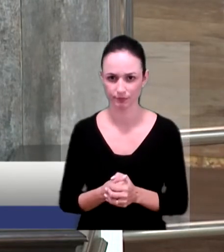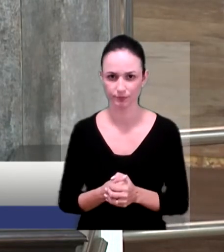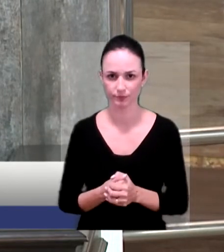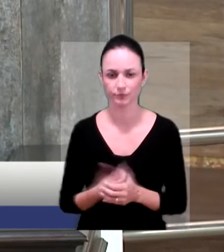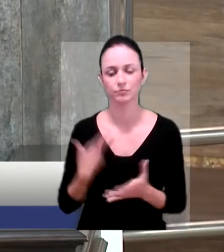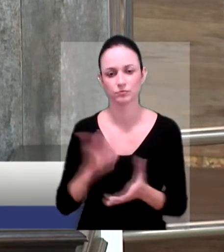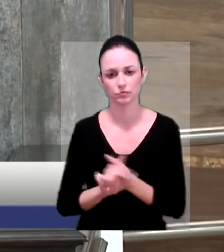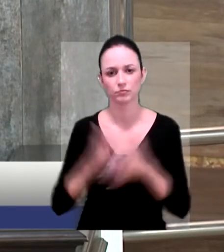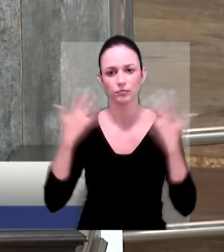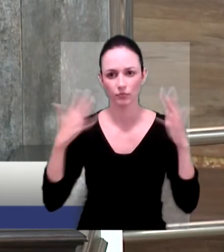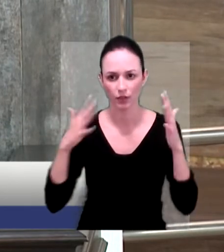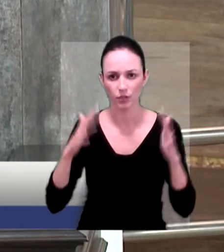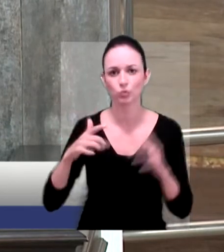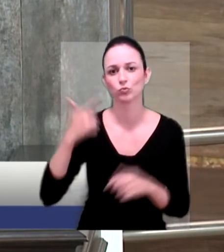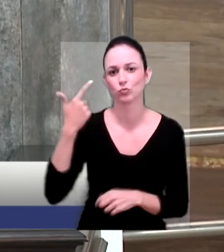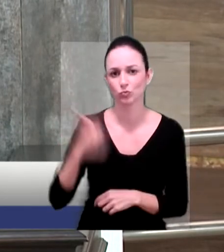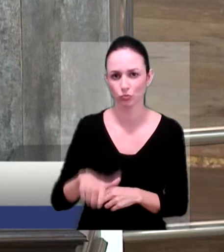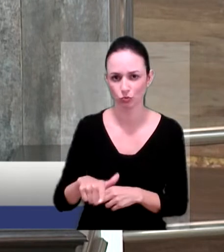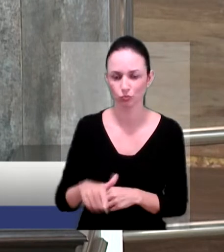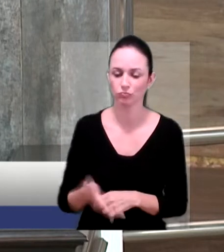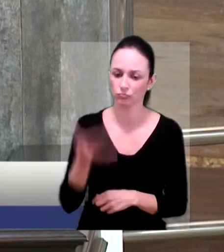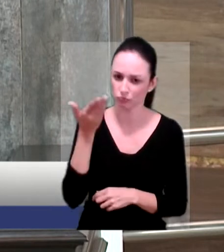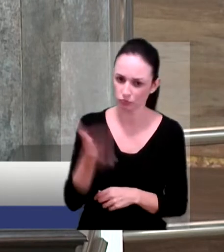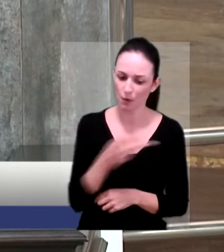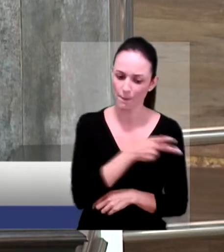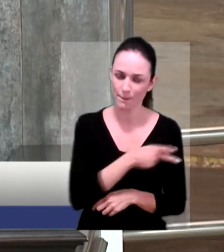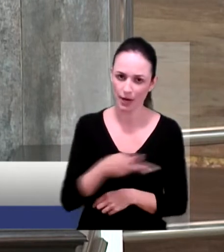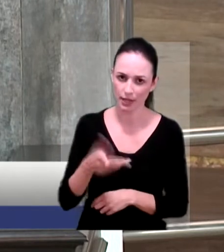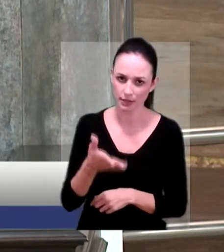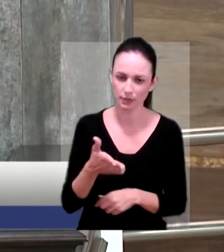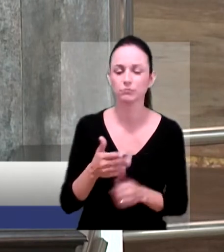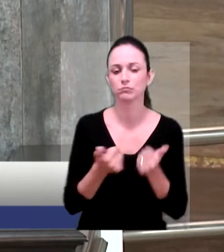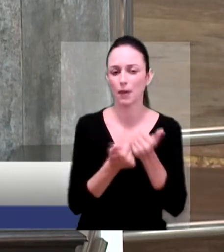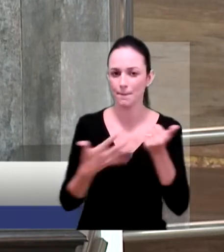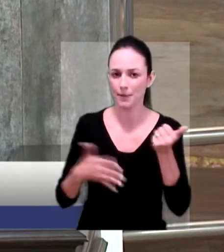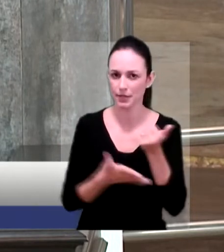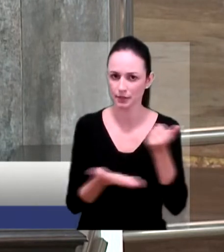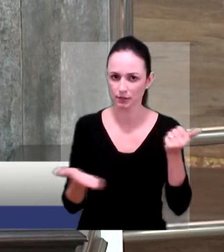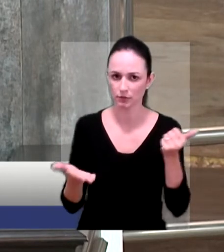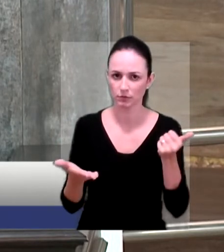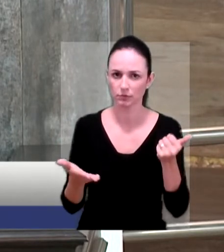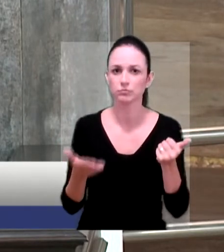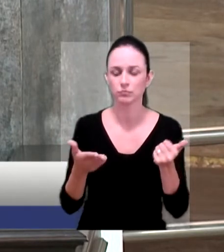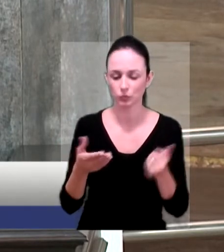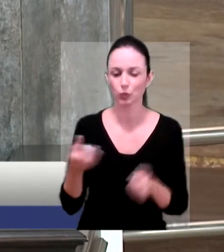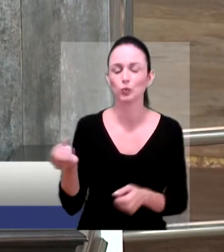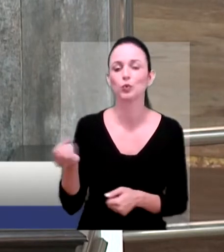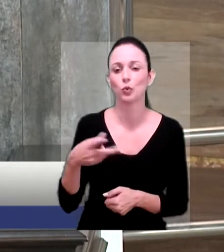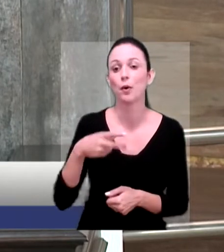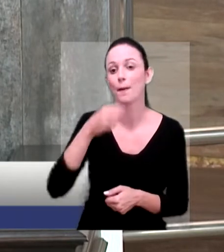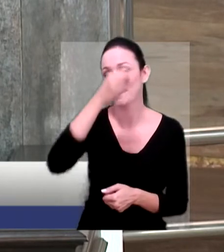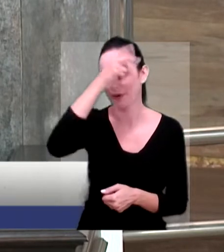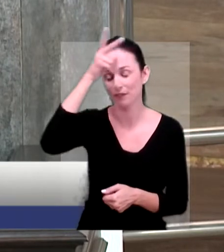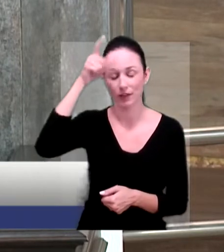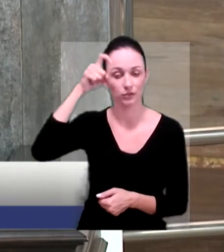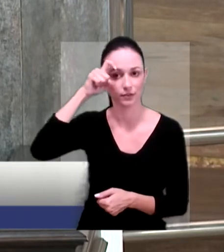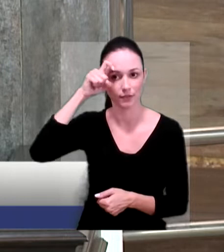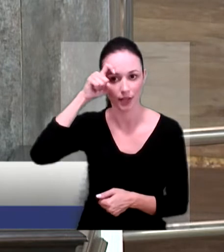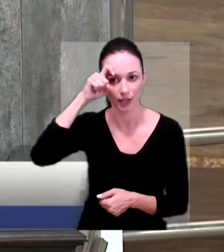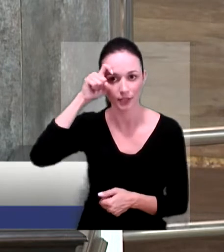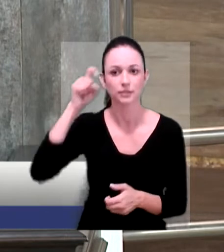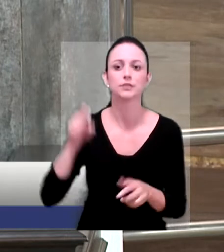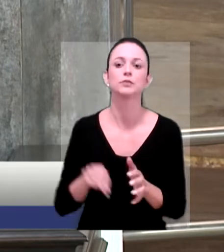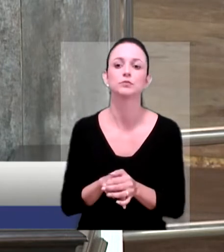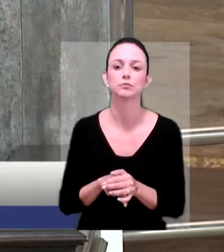vez Vossa Excelência, o presidente, aos membros da mesa. Quero parabenizar o prefeito eleito, Ivan Cassaro. Pode contar com esse vereador,